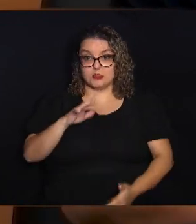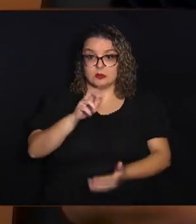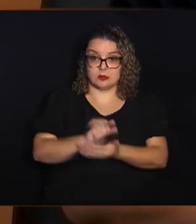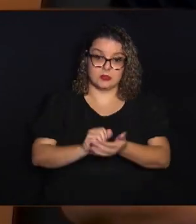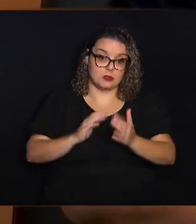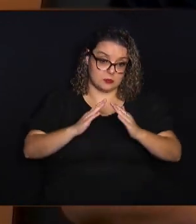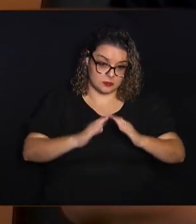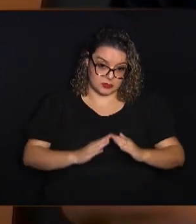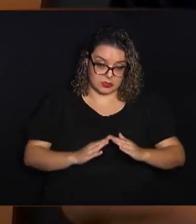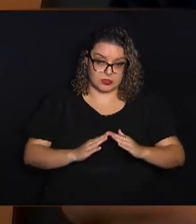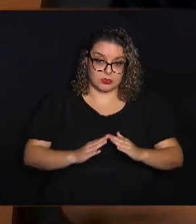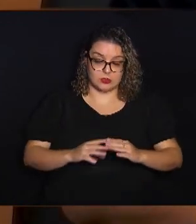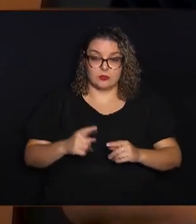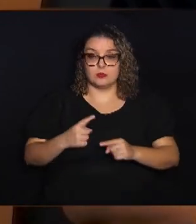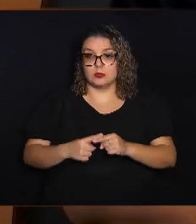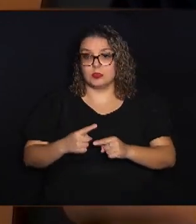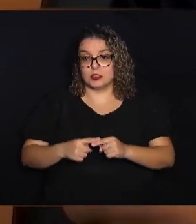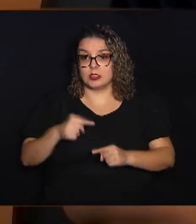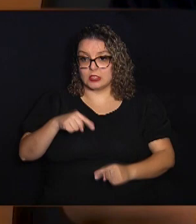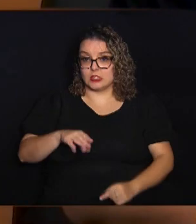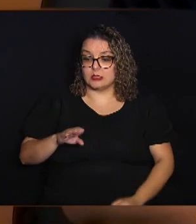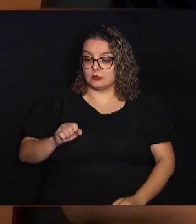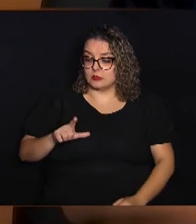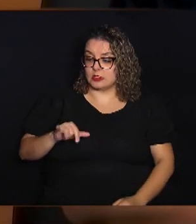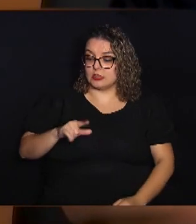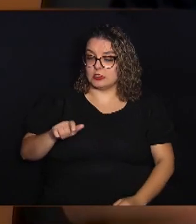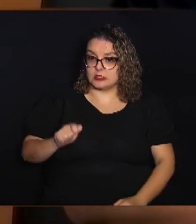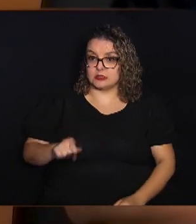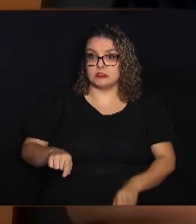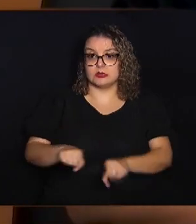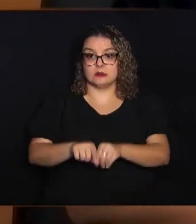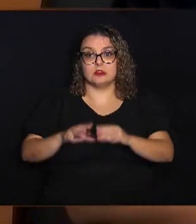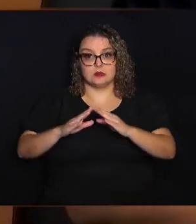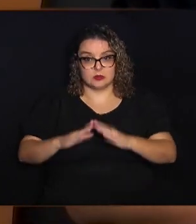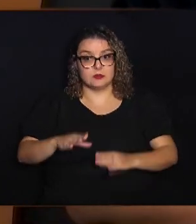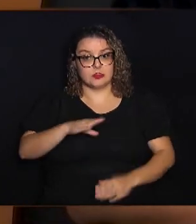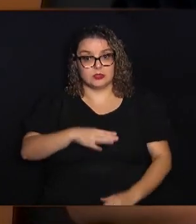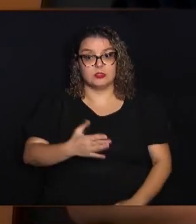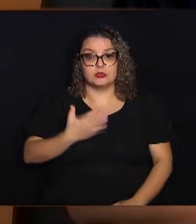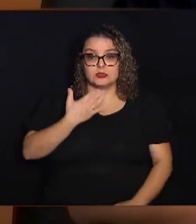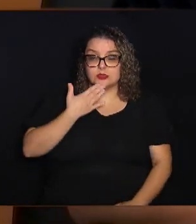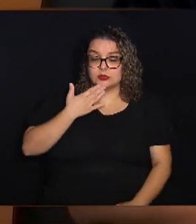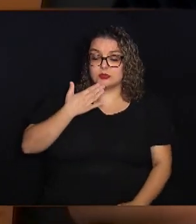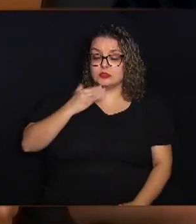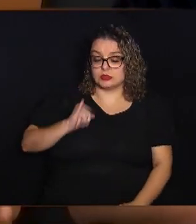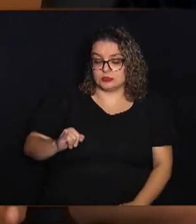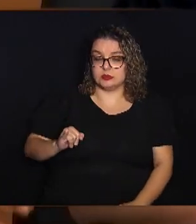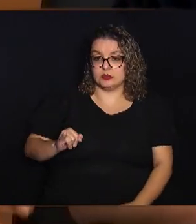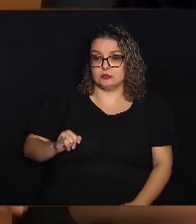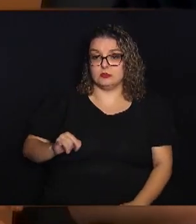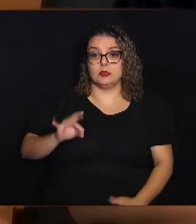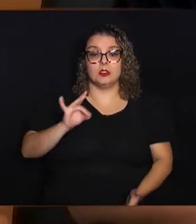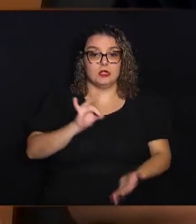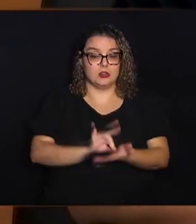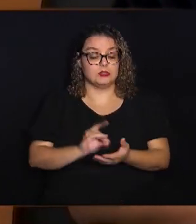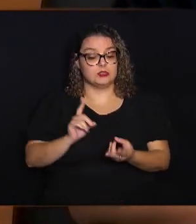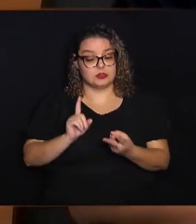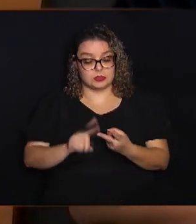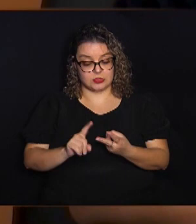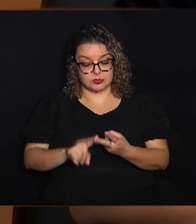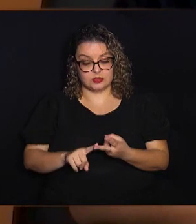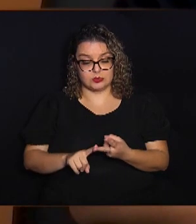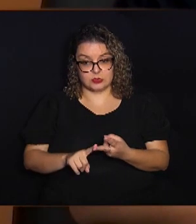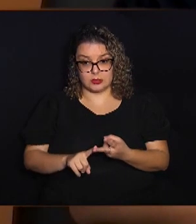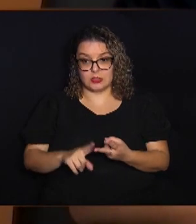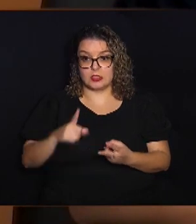habitacional, porque é ele que baliza, inclusive, a questão da habitação no município de Indaiatuba e sua realidade. Segundo, precisa ter